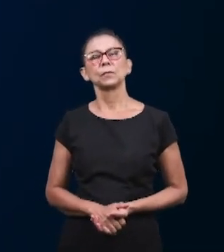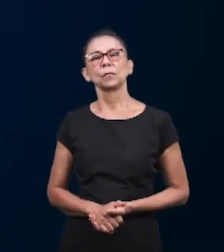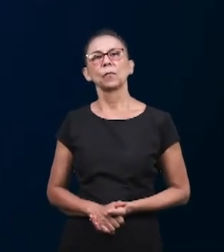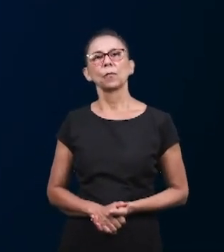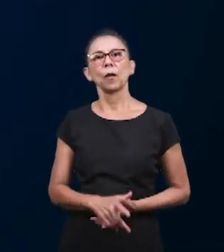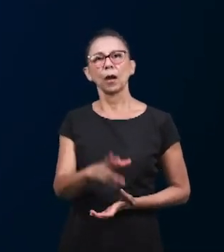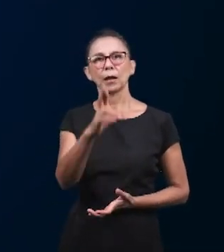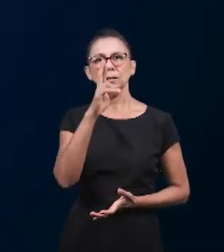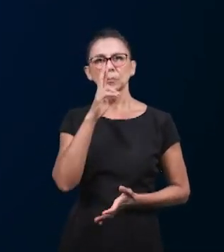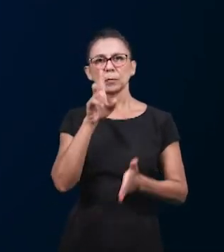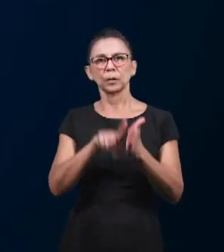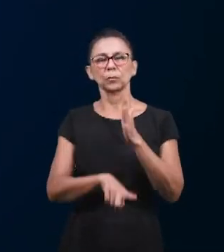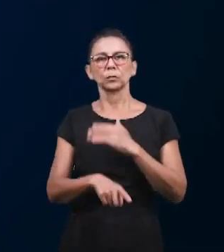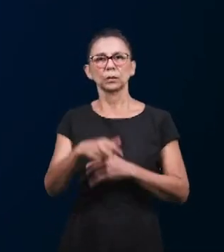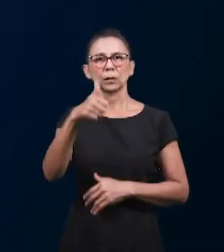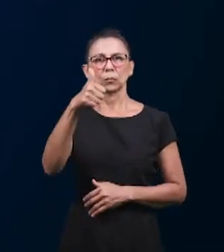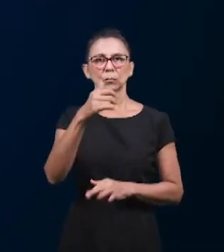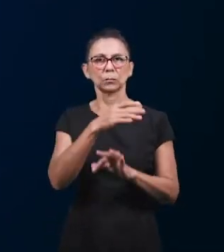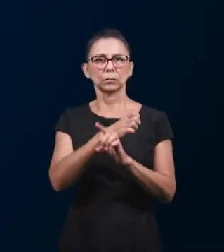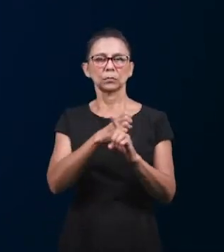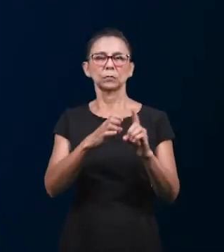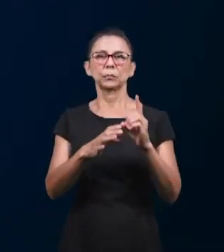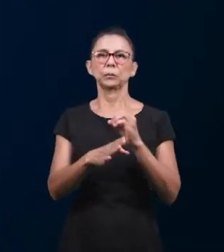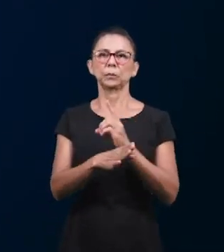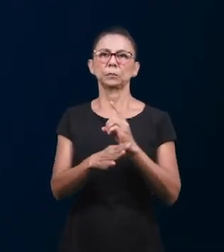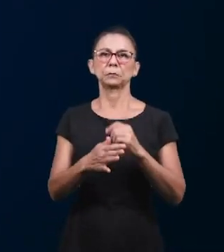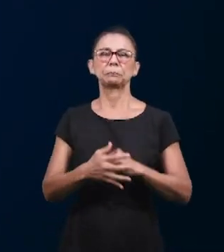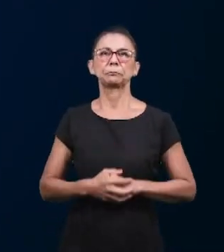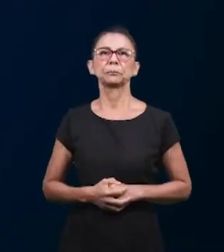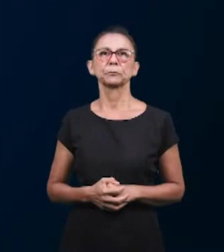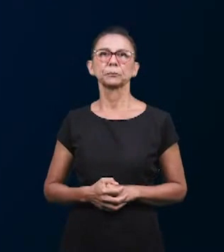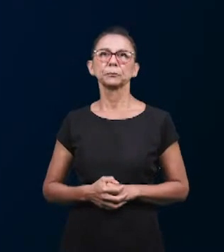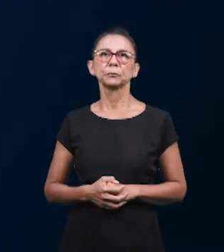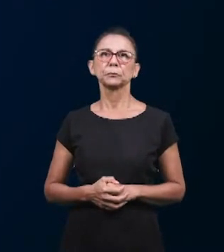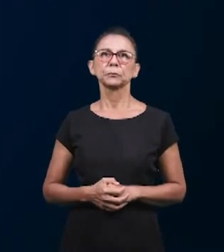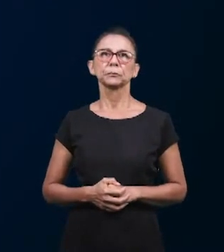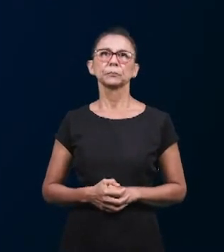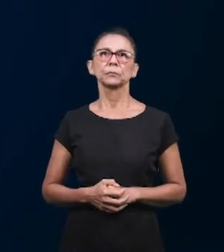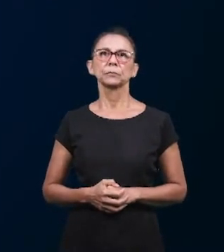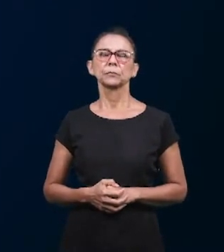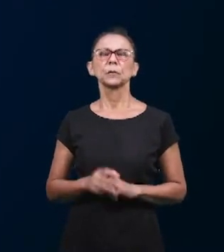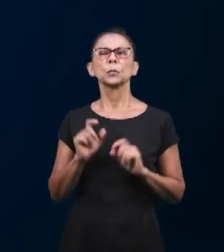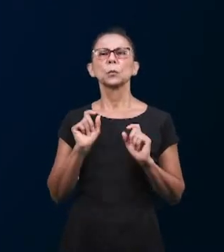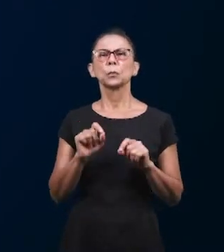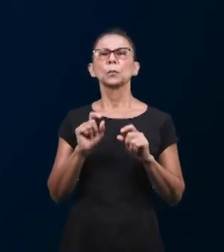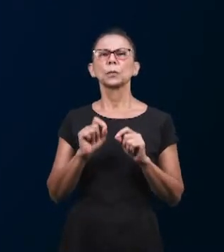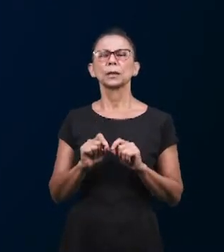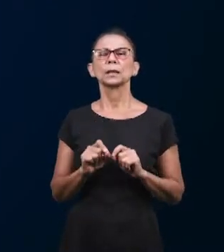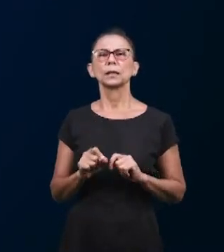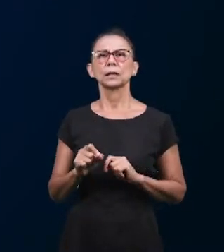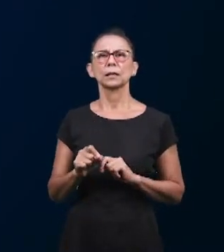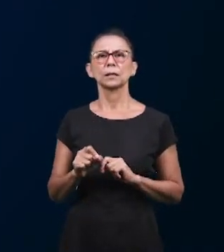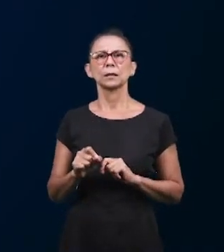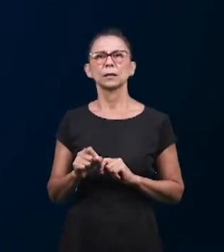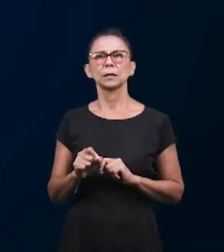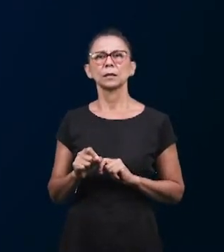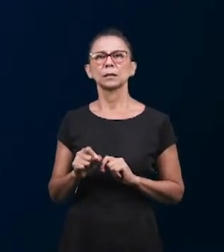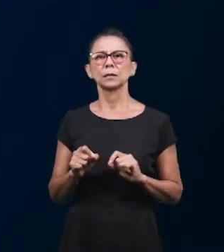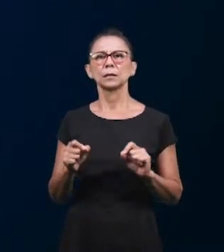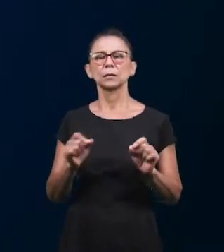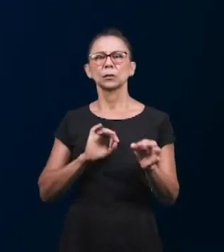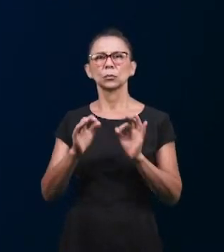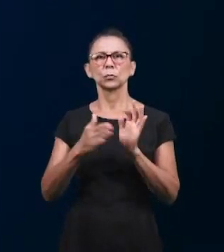a pergunta 1 da Escola Bíblica Dominical, no entendimento de salvação, quando a mulher